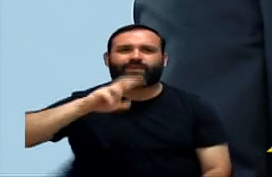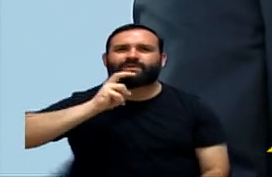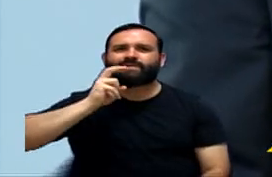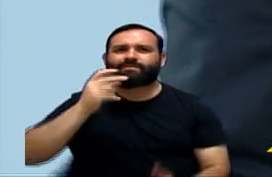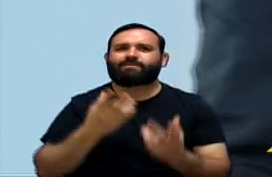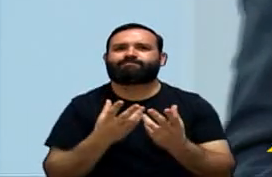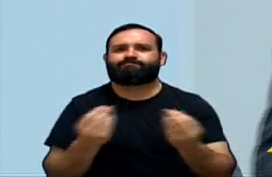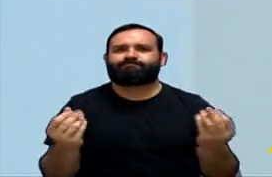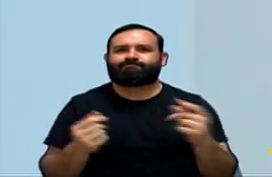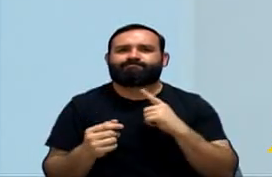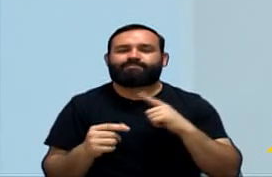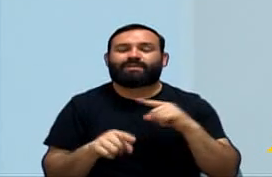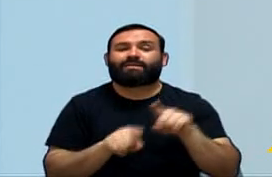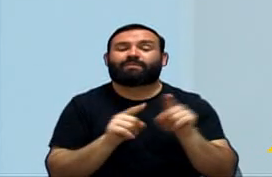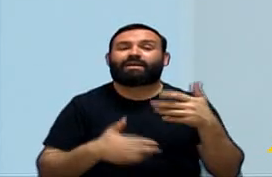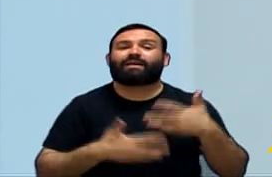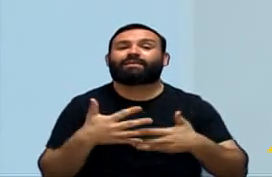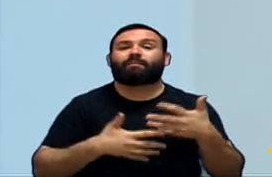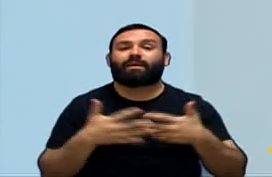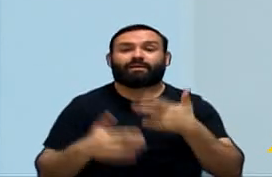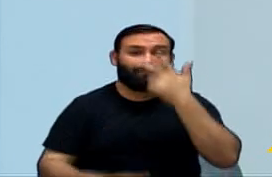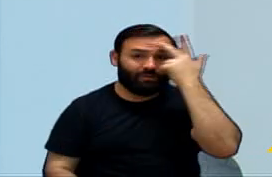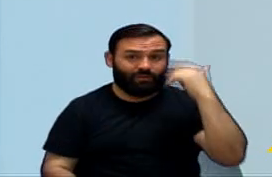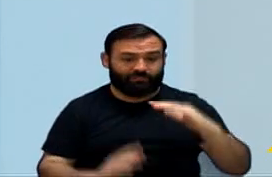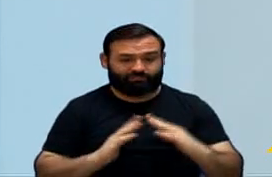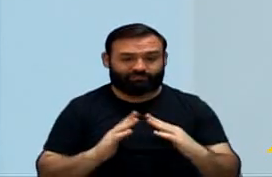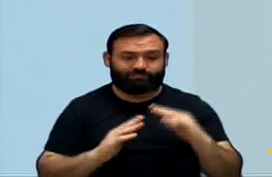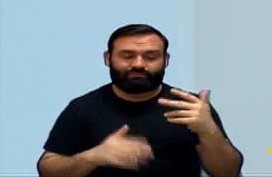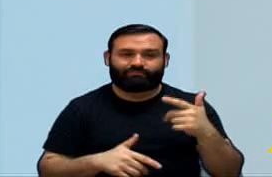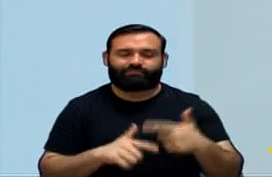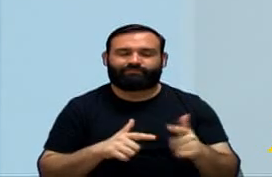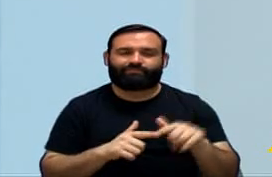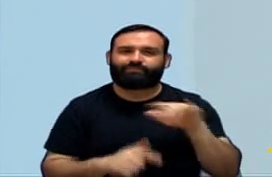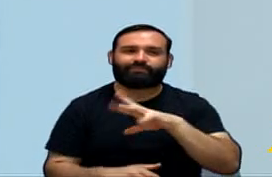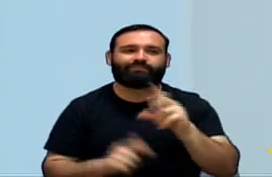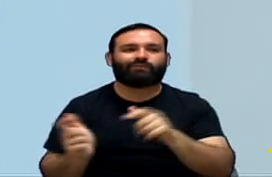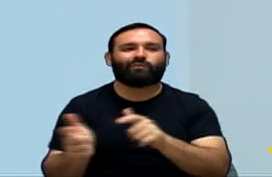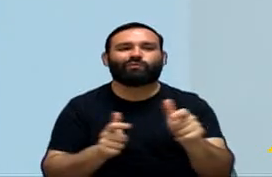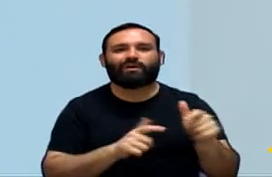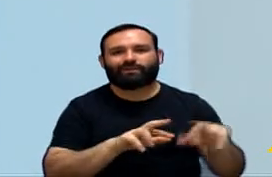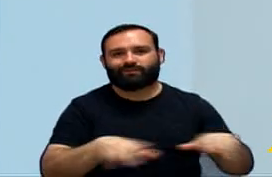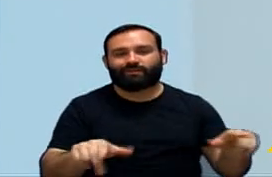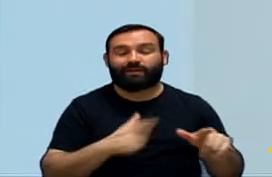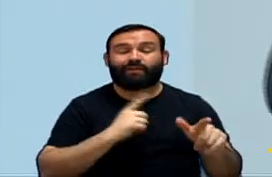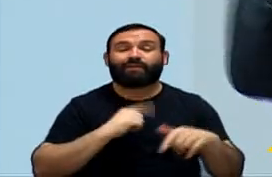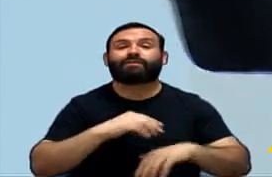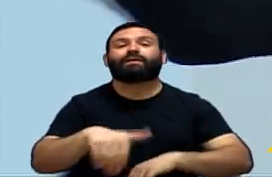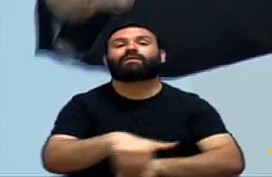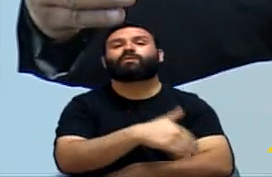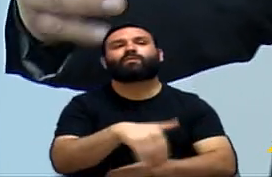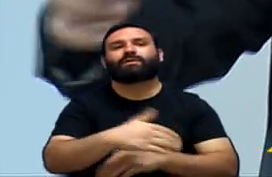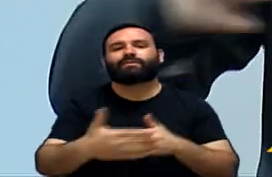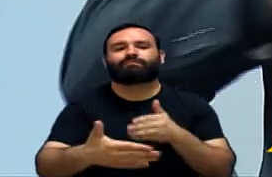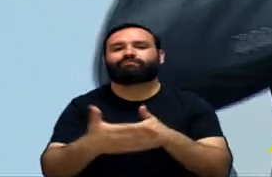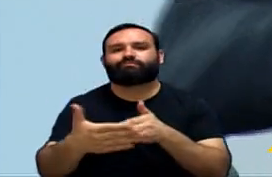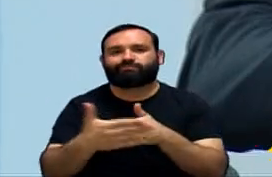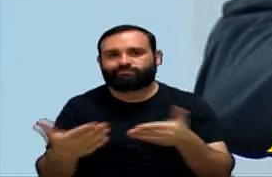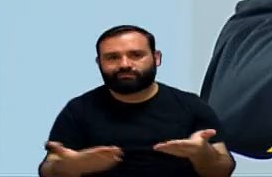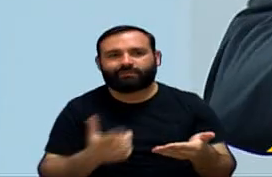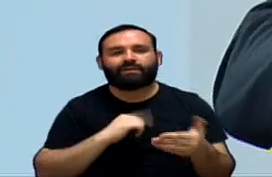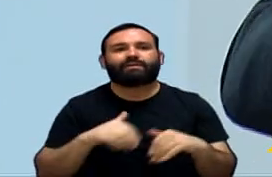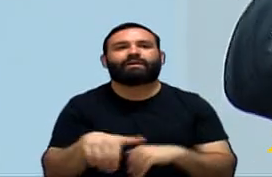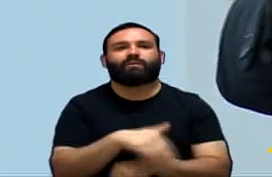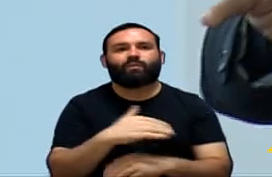Sorocaba e atrapalha muito a vida do do dos moradores de diversos bairros existem ruas que são sem saída existem